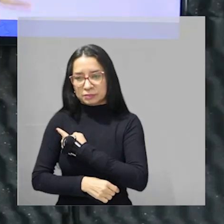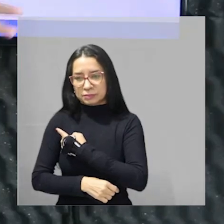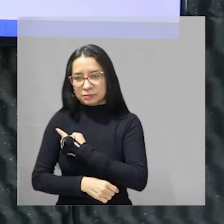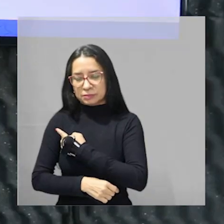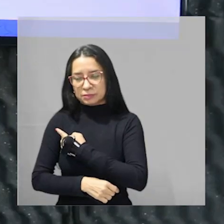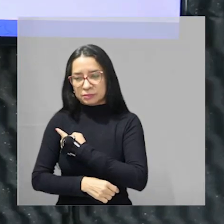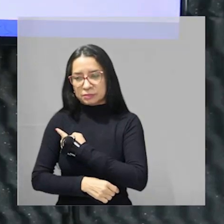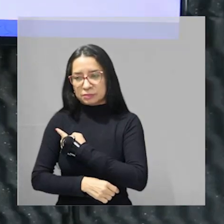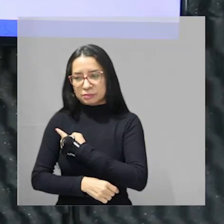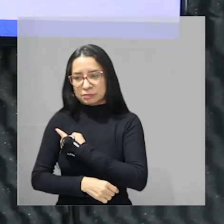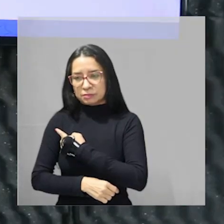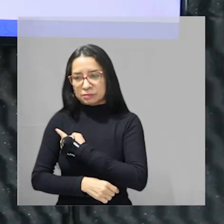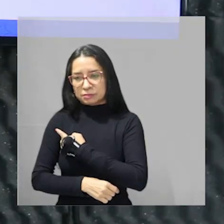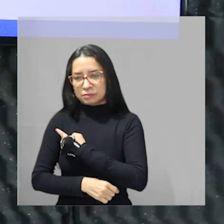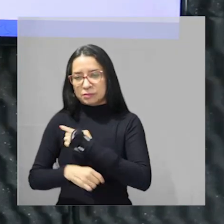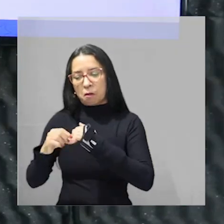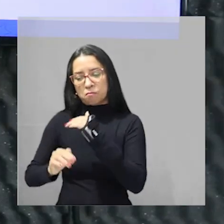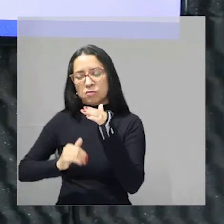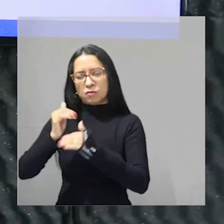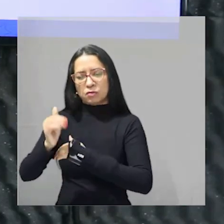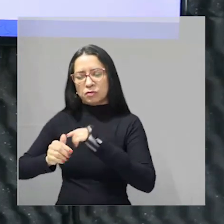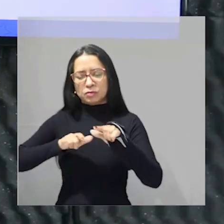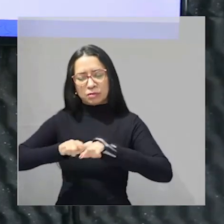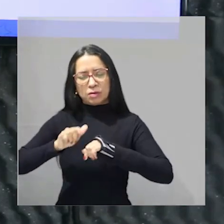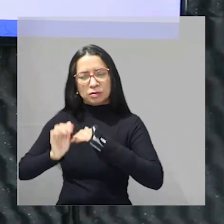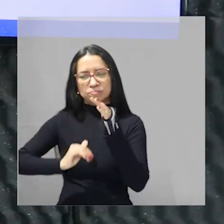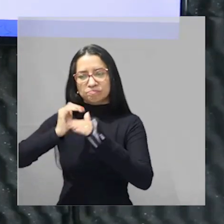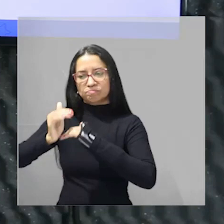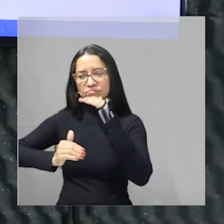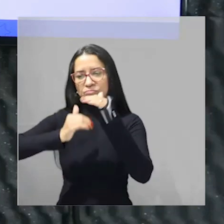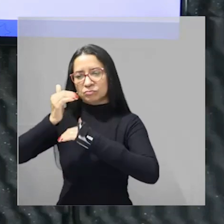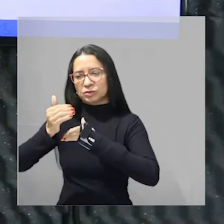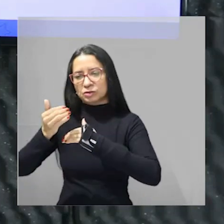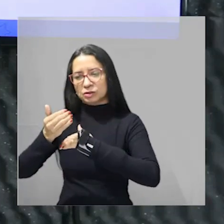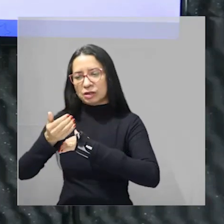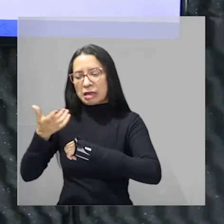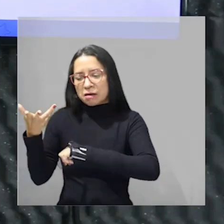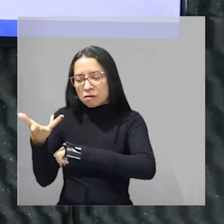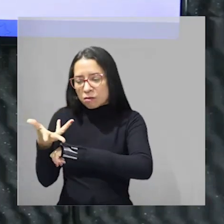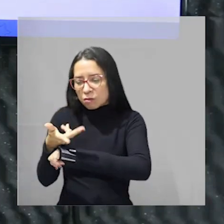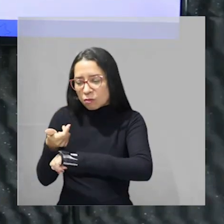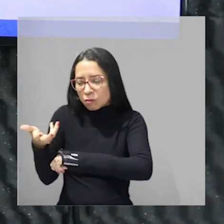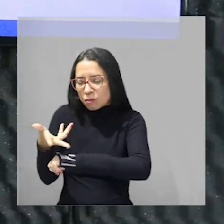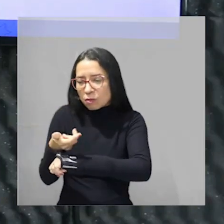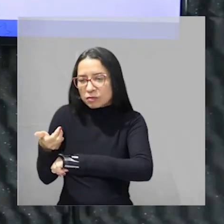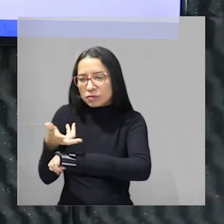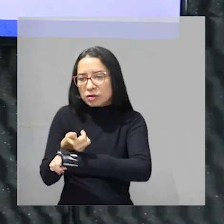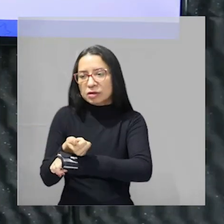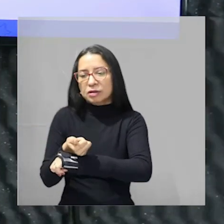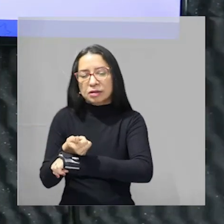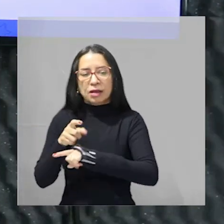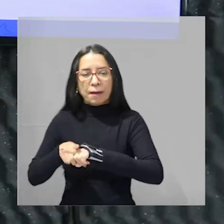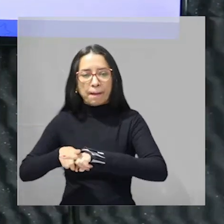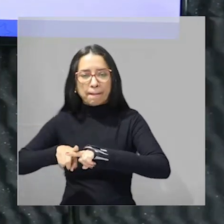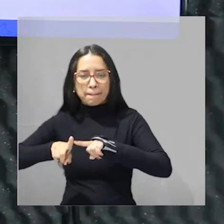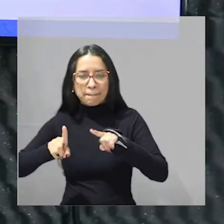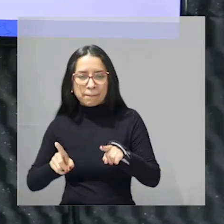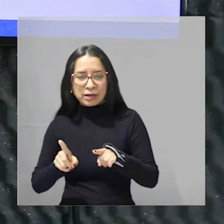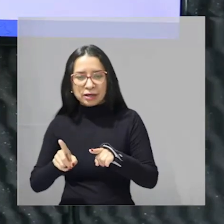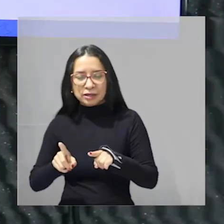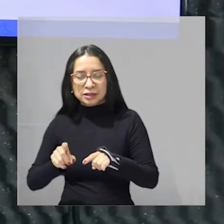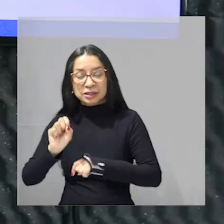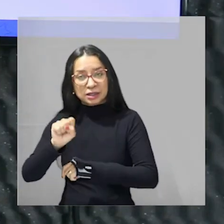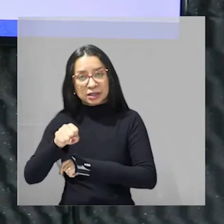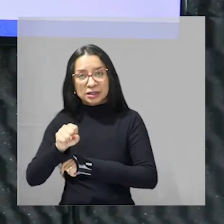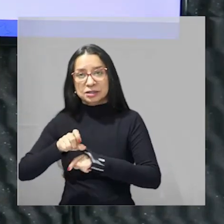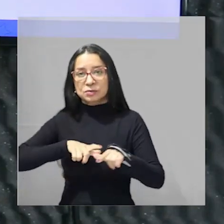especializadíssima, né? Muito evoluída, né? Qualificada, mas da mão de obra que vem sendo excepcionalmente requisitada no